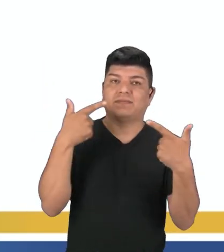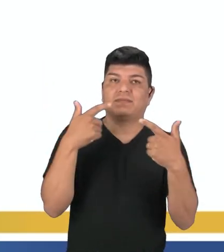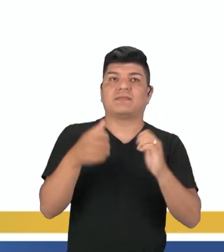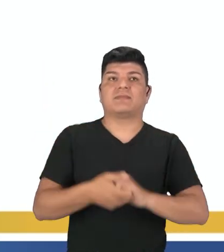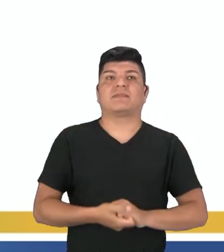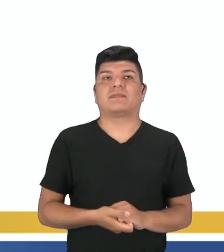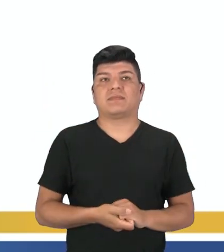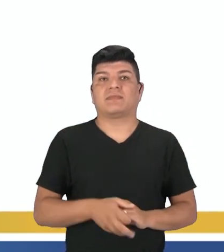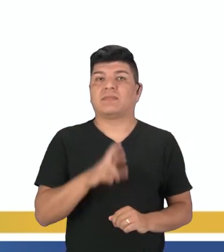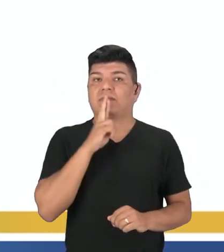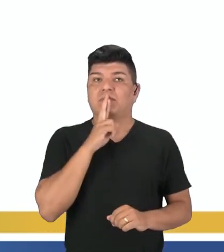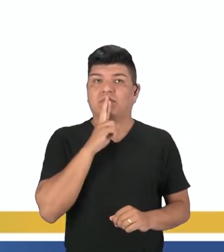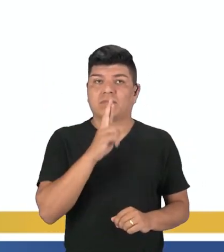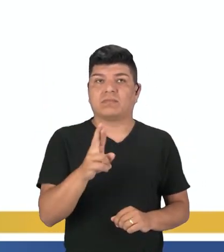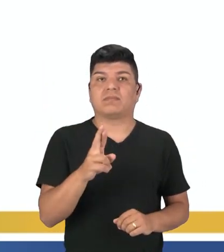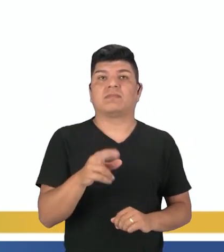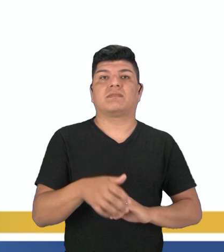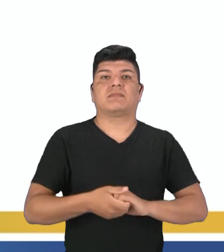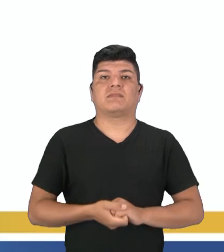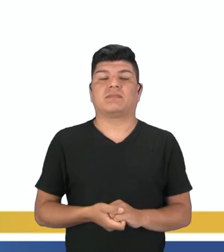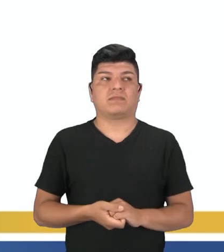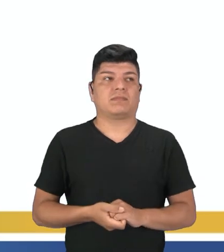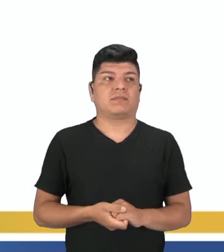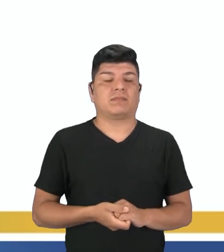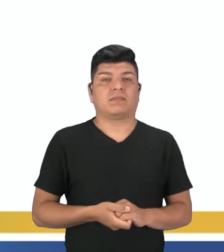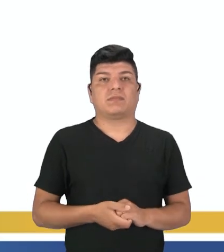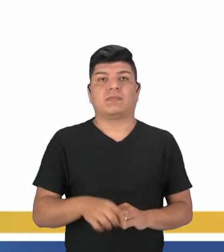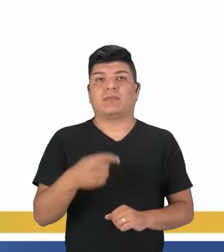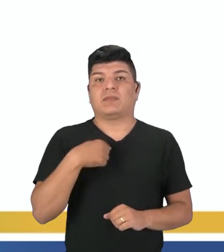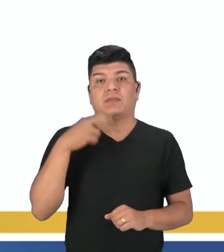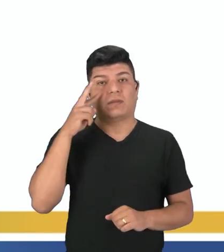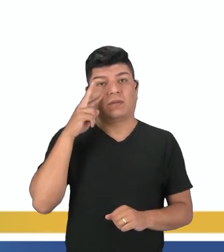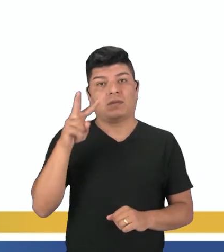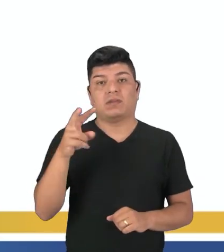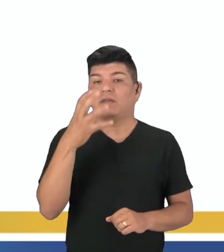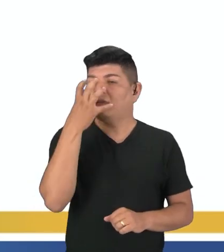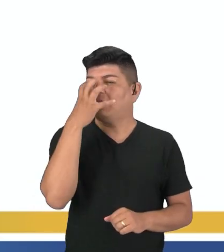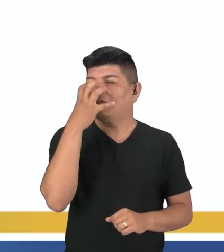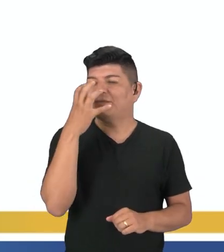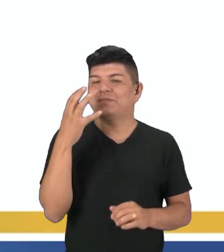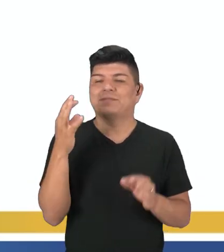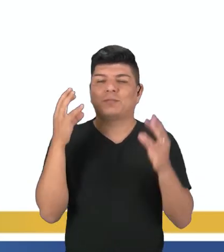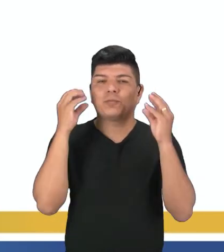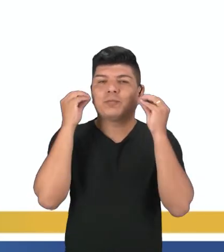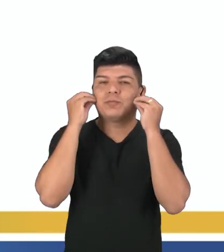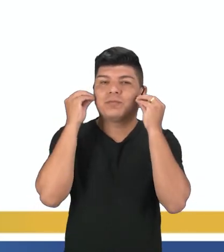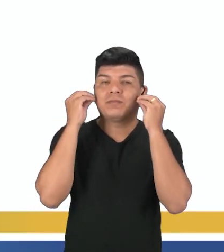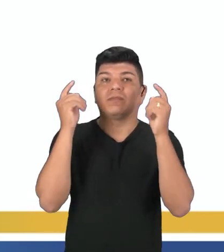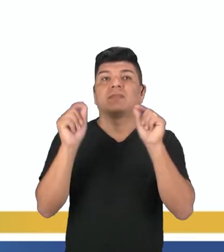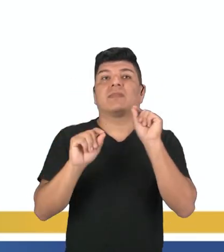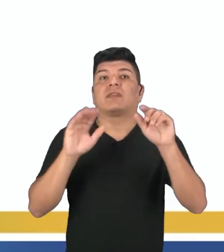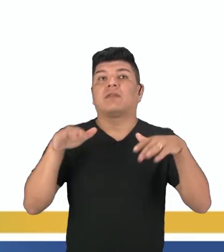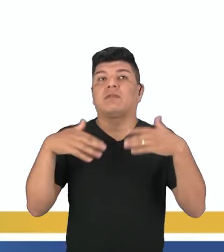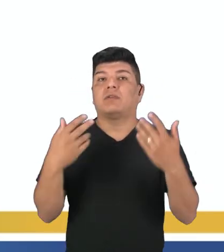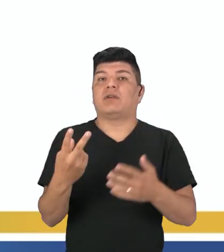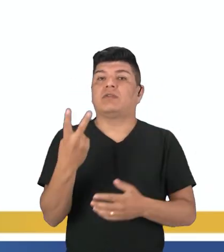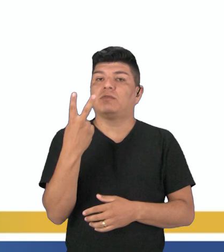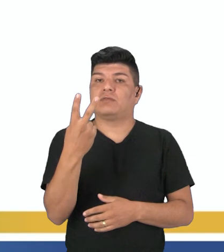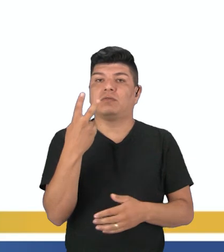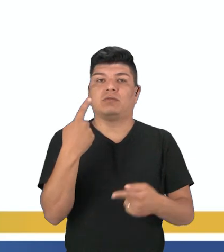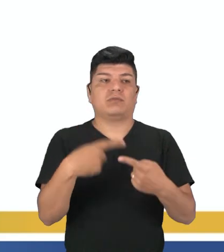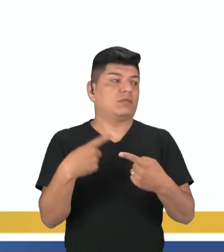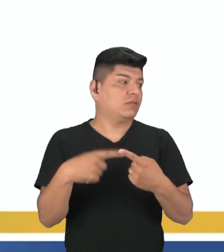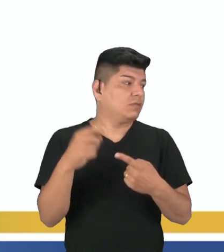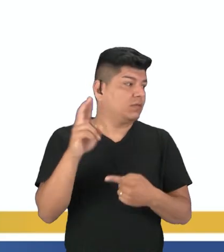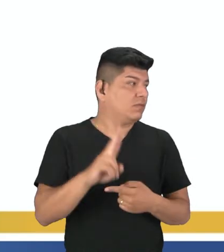sorrindo? E na resposta, I saw a cute puppy. Eu vi um cachorrinho fofinho. Então, qual dos dois porquês vocês vão